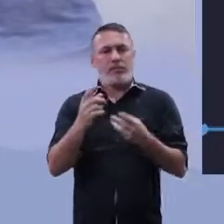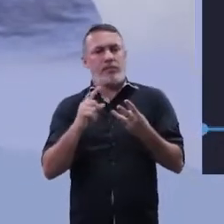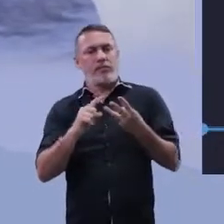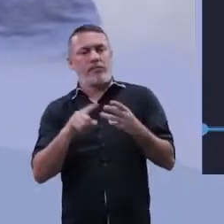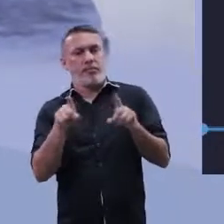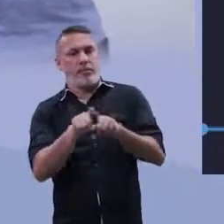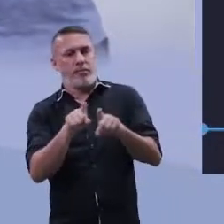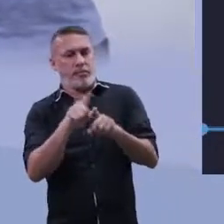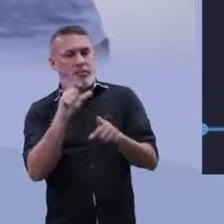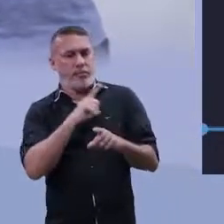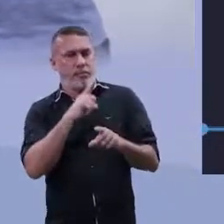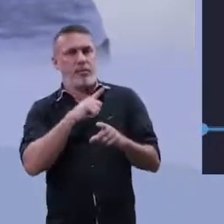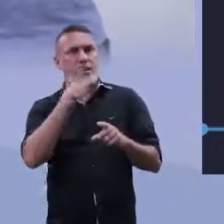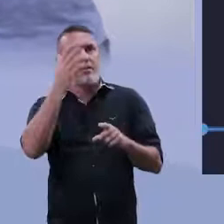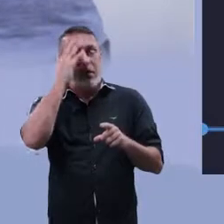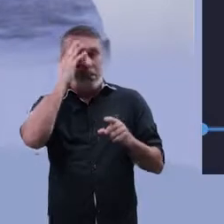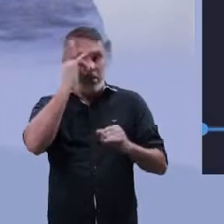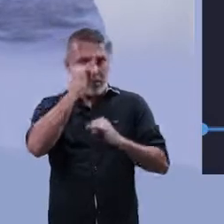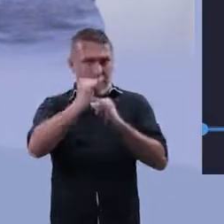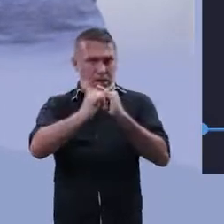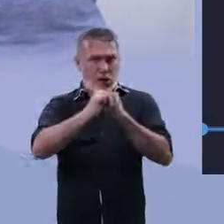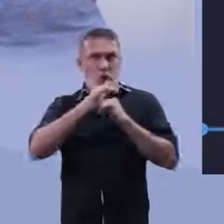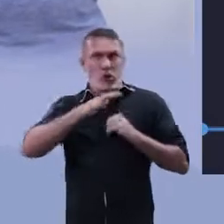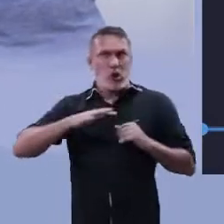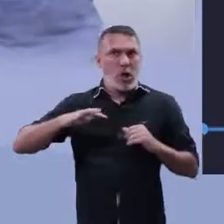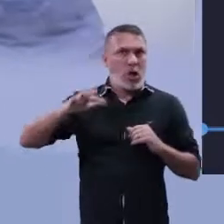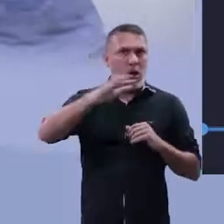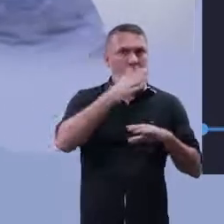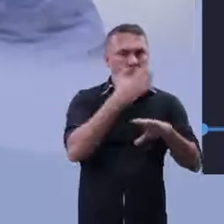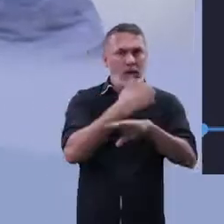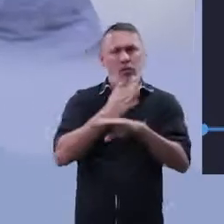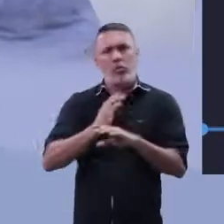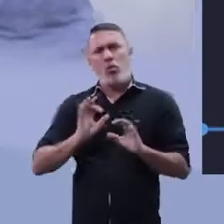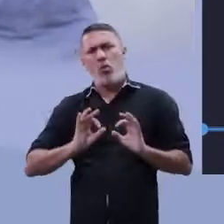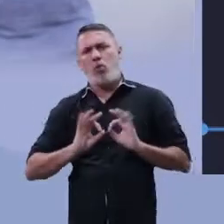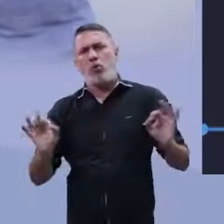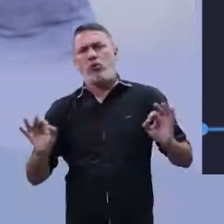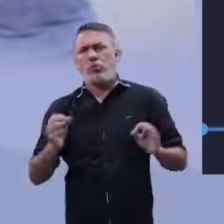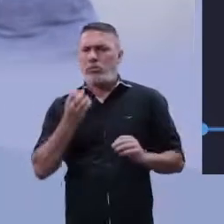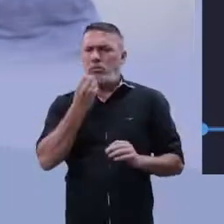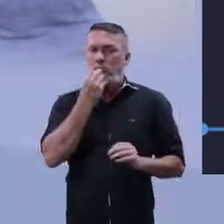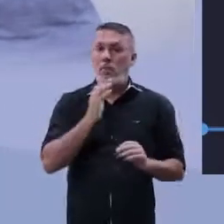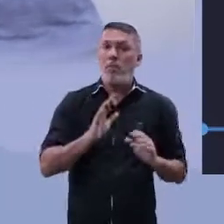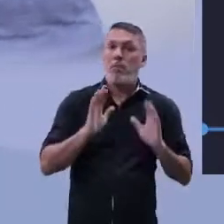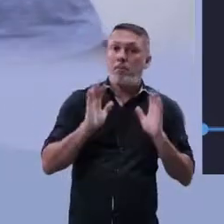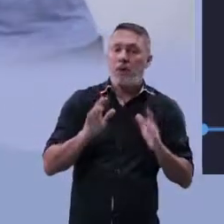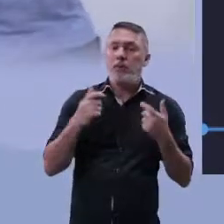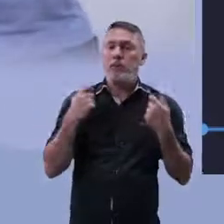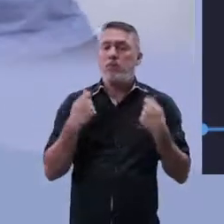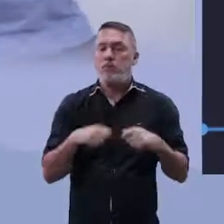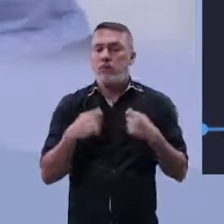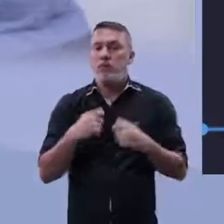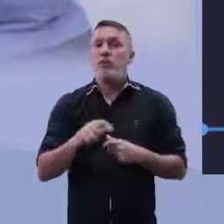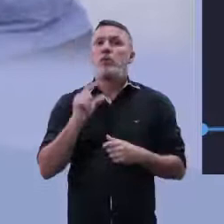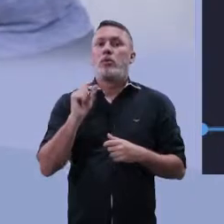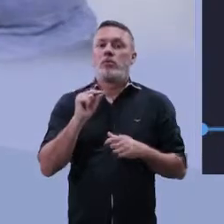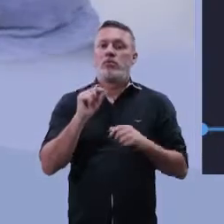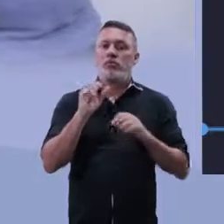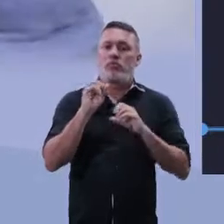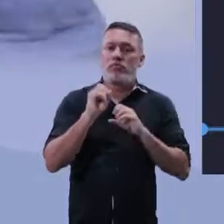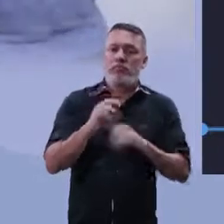olha, vou chegar à internet para todo mundo, é ótimo. Essa ideia que todos têm acesso é ótimo, só que nós